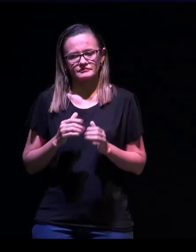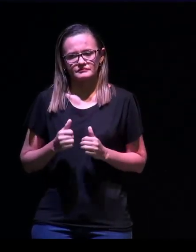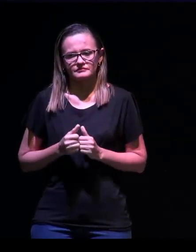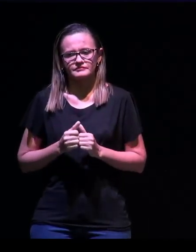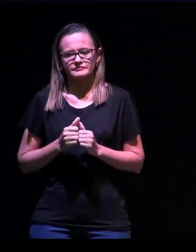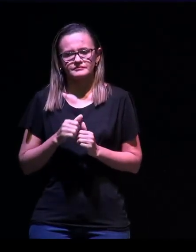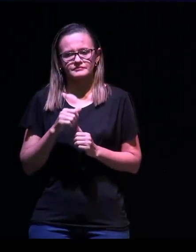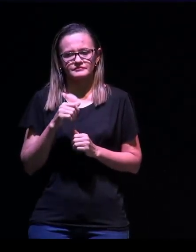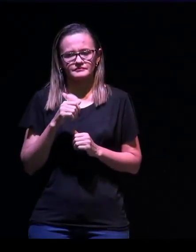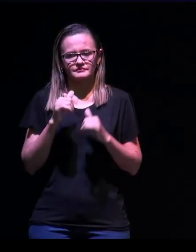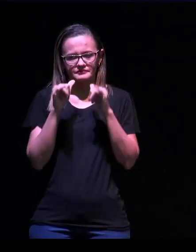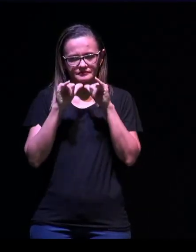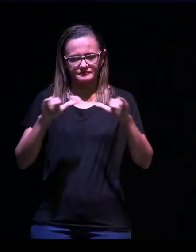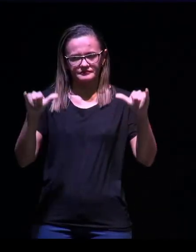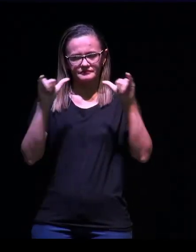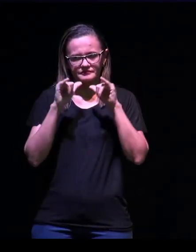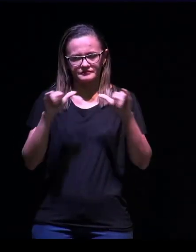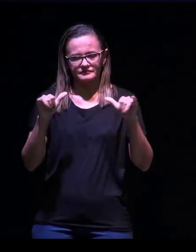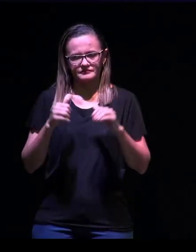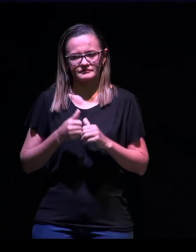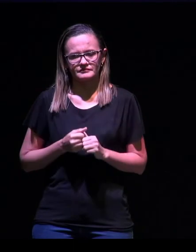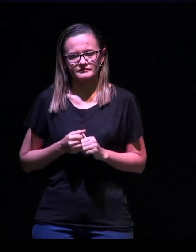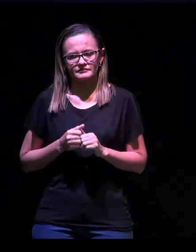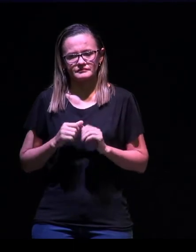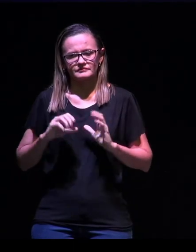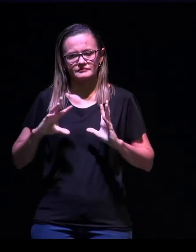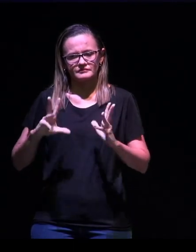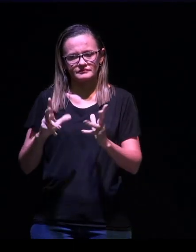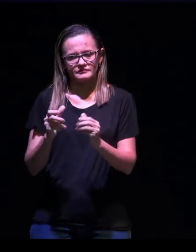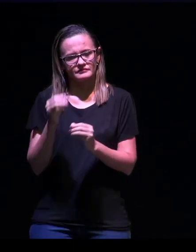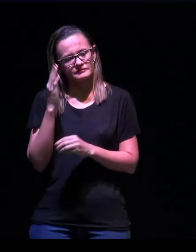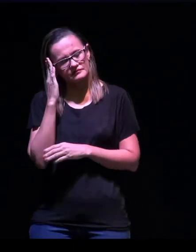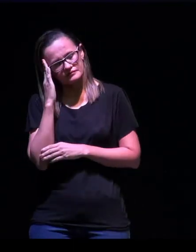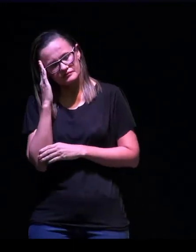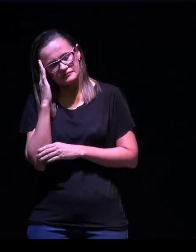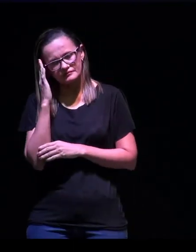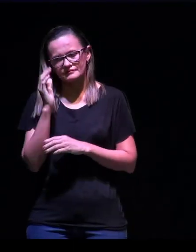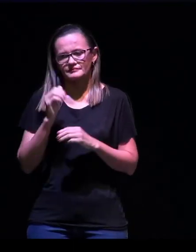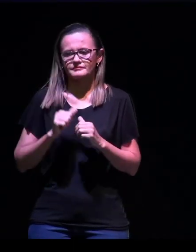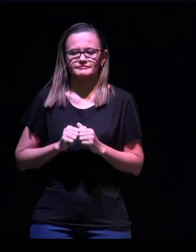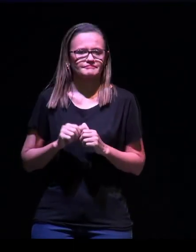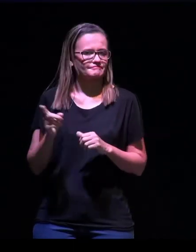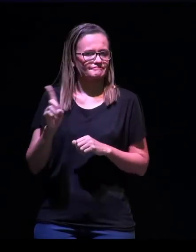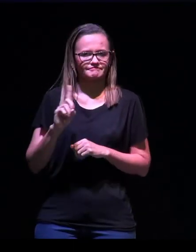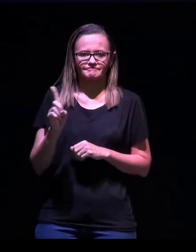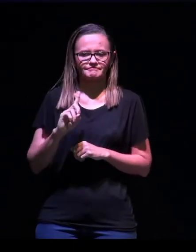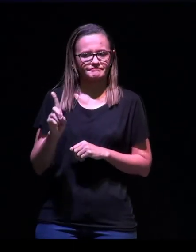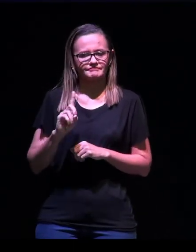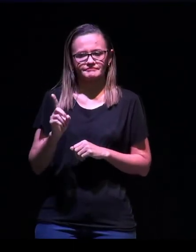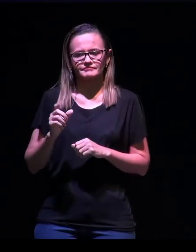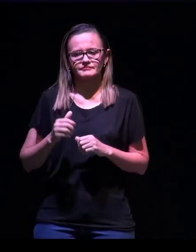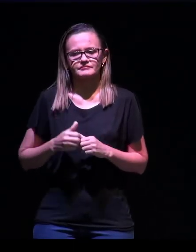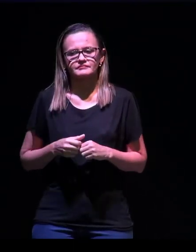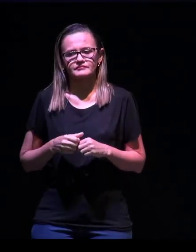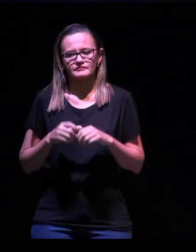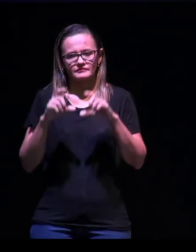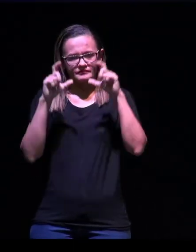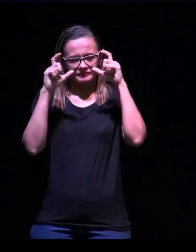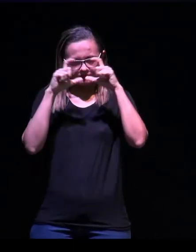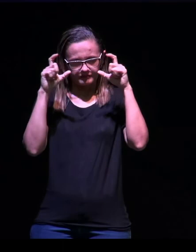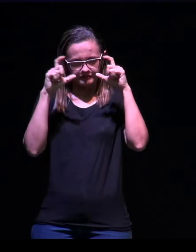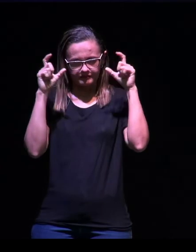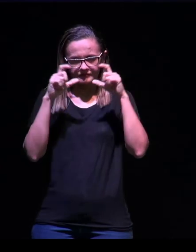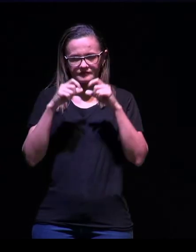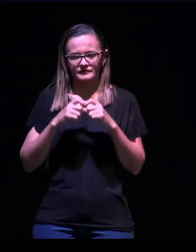nas trevas, nós vamos ver os sinais. Nós temos que vigiar para nos preparar mais e mais. Existe um relógio do Apocalipse, que é